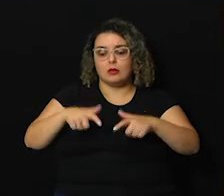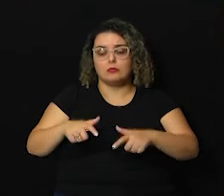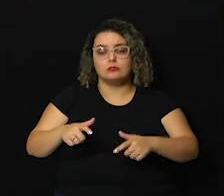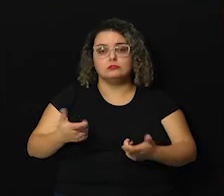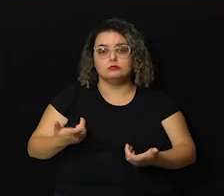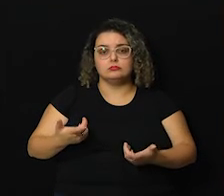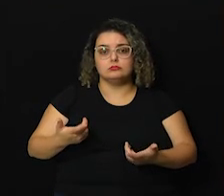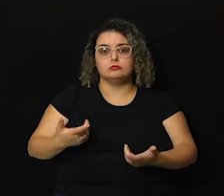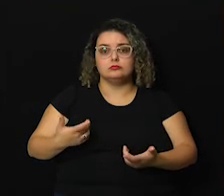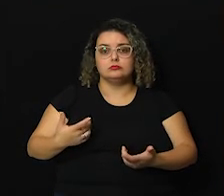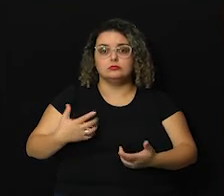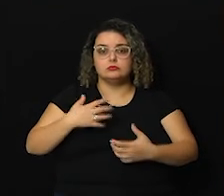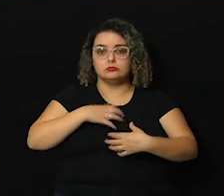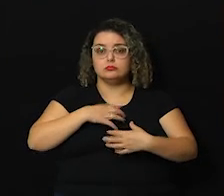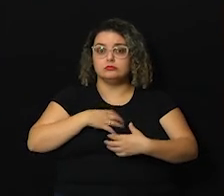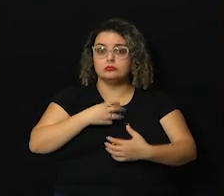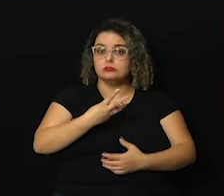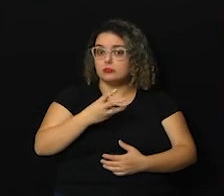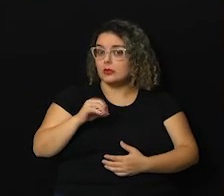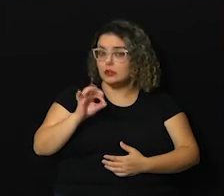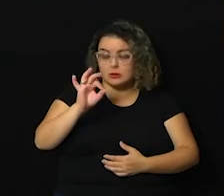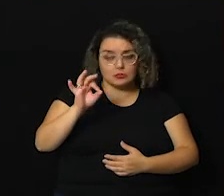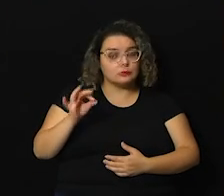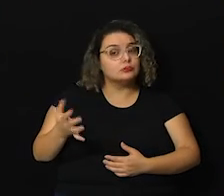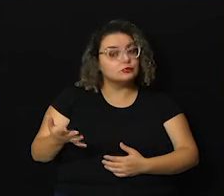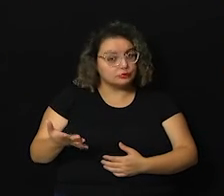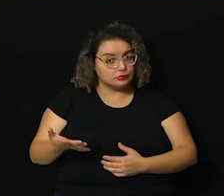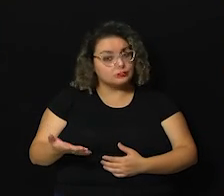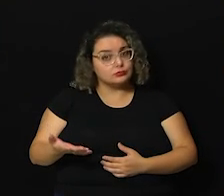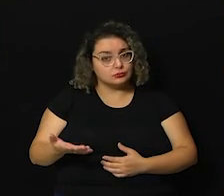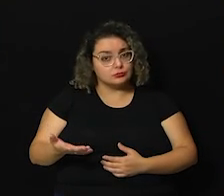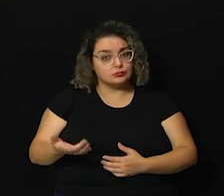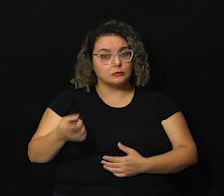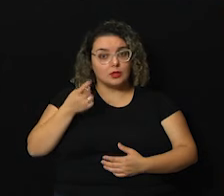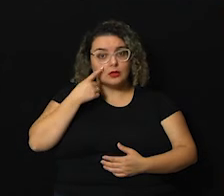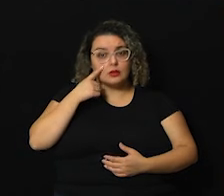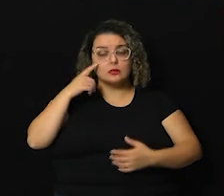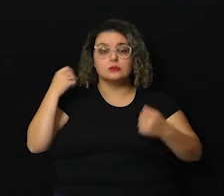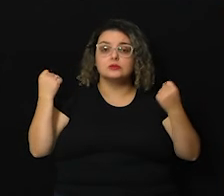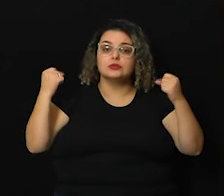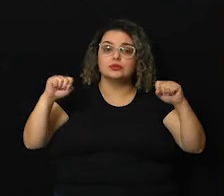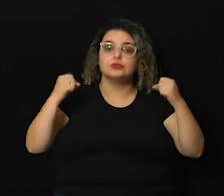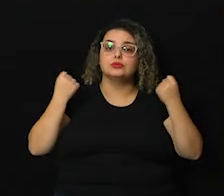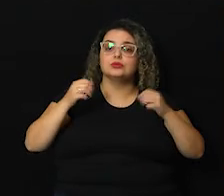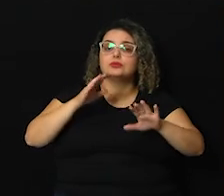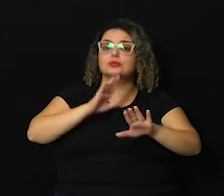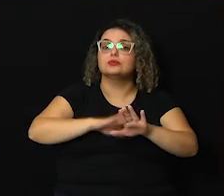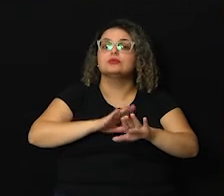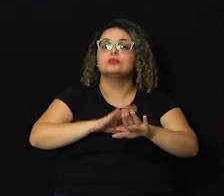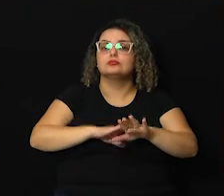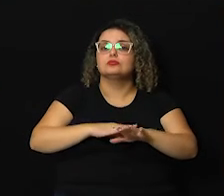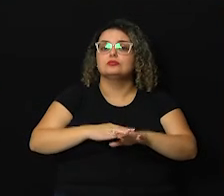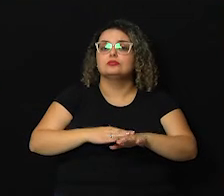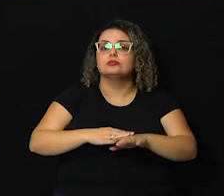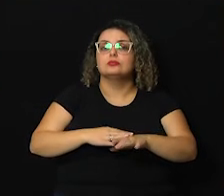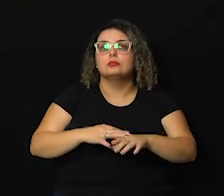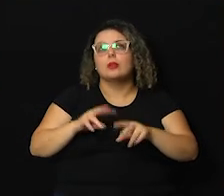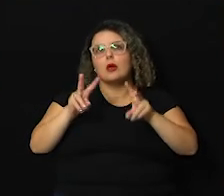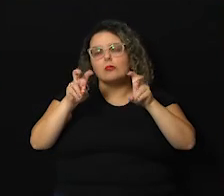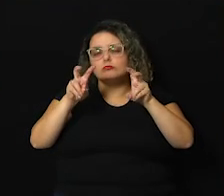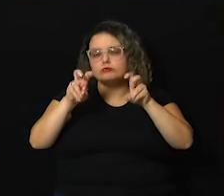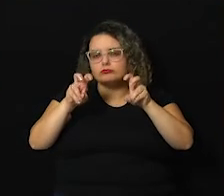de aliviar os nossos sintomas do que 30%. Então, veja, atividade física atua como uma medicação,